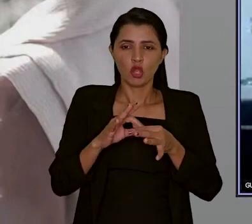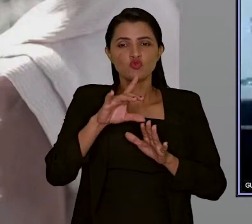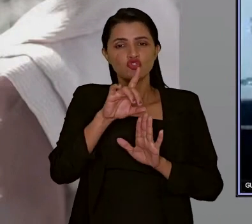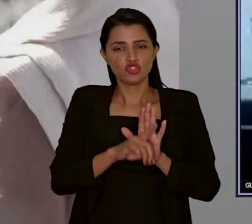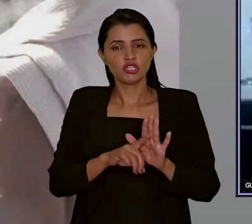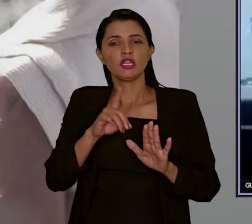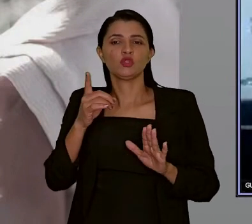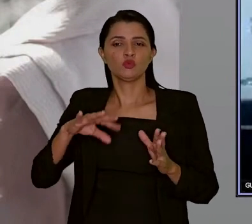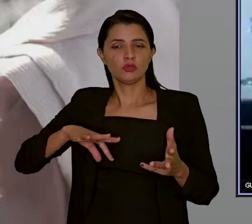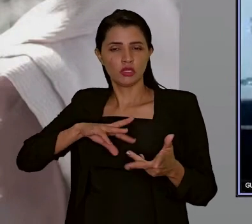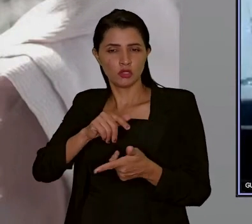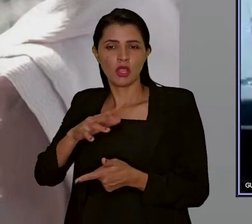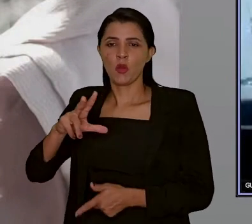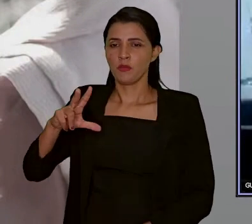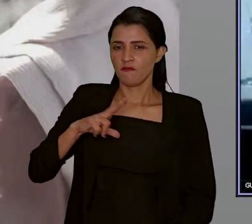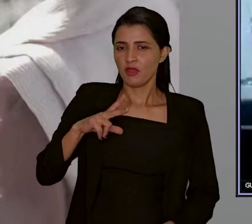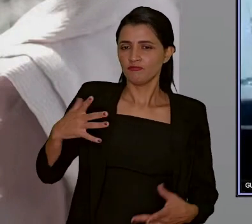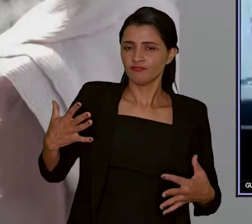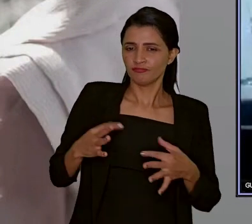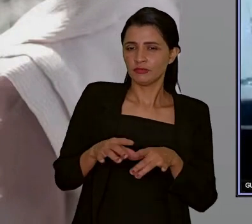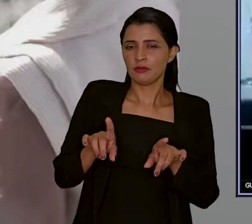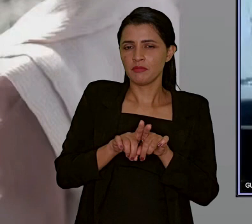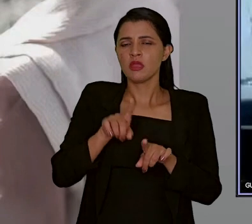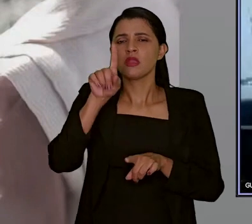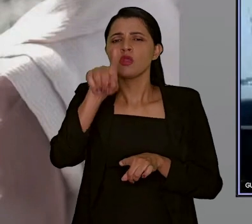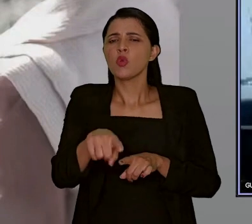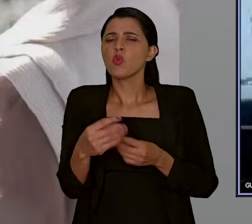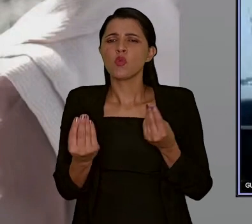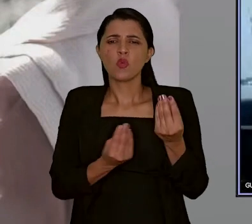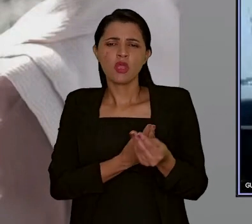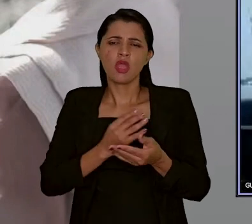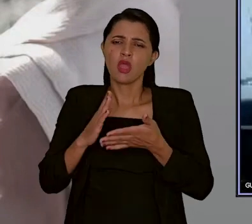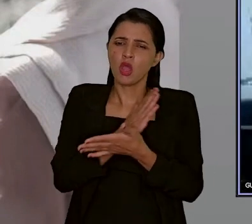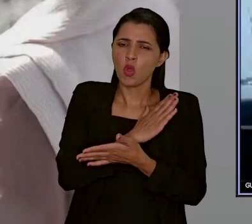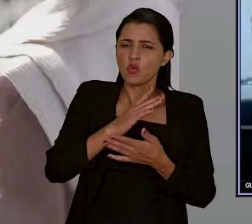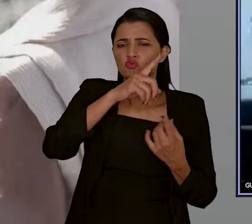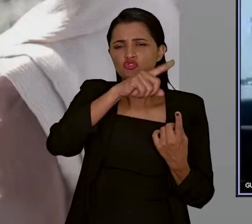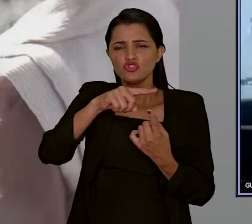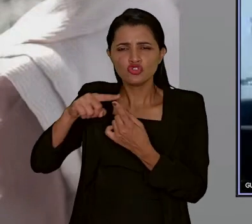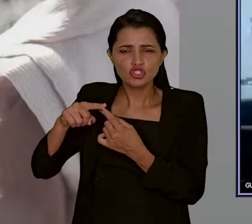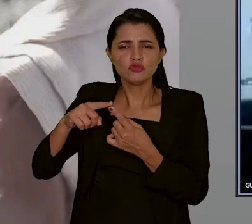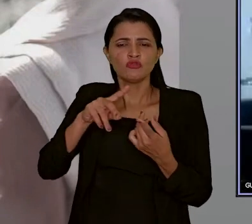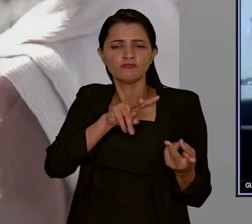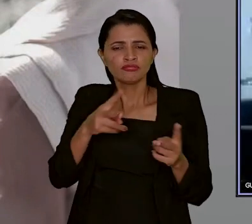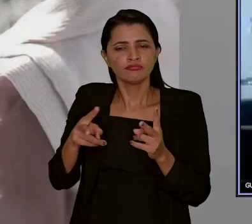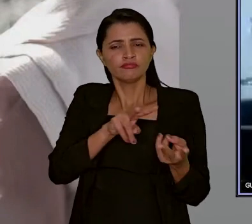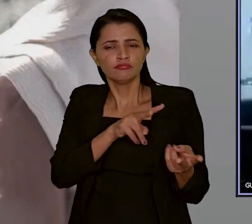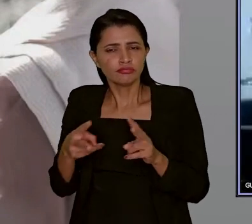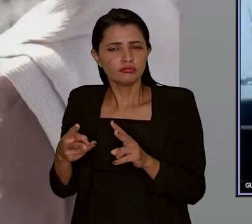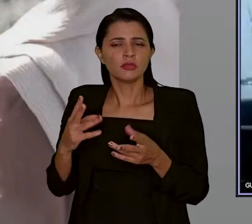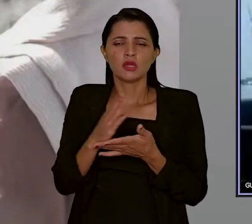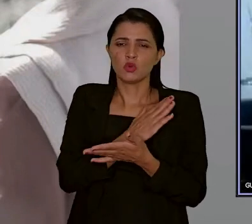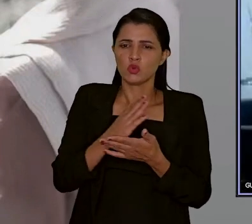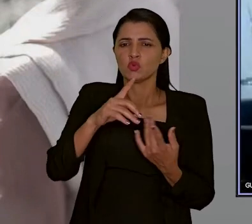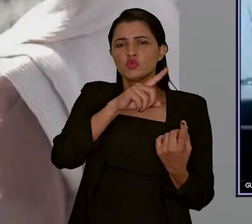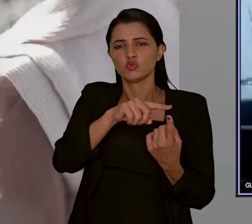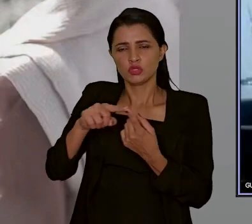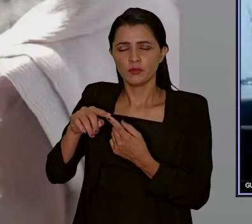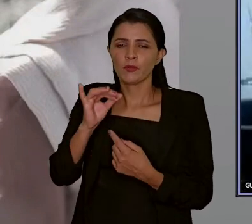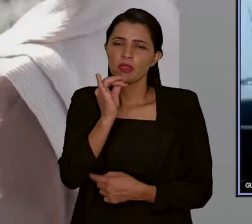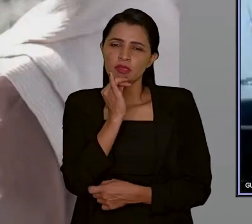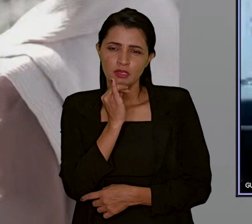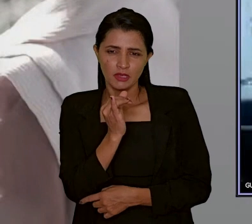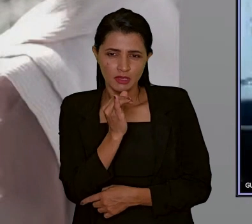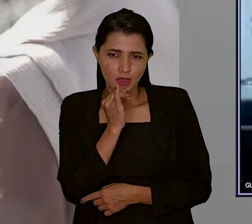privado, no sentido de que alguns tipos de transações, né? No caso,